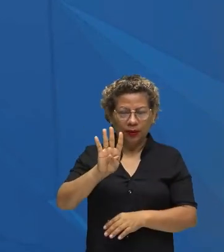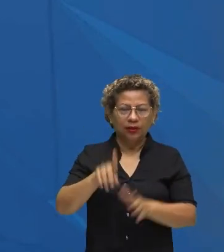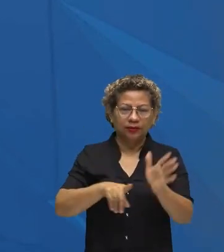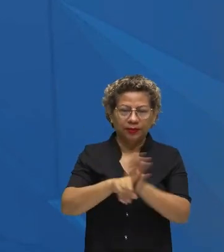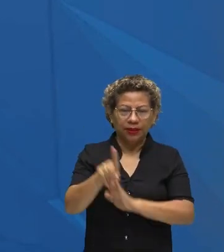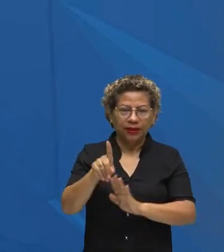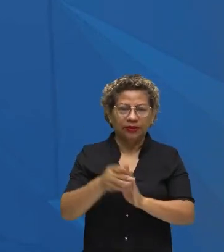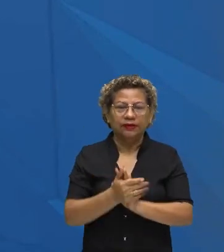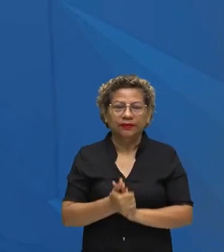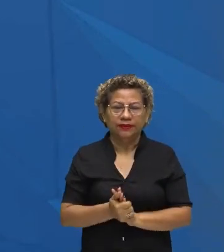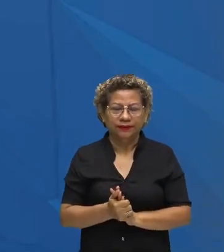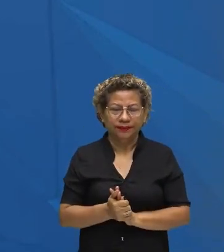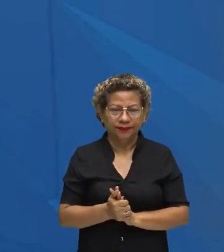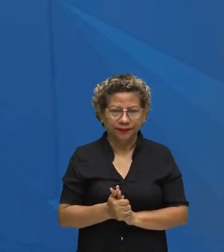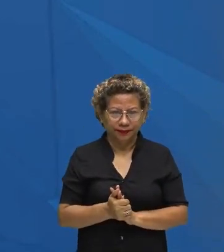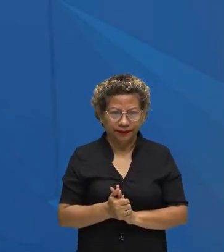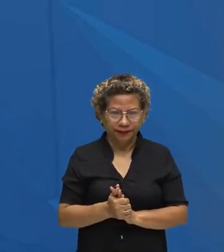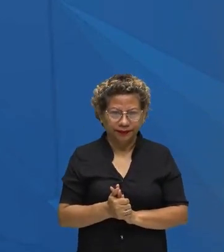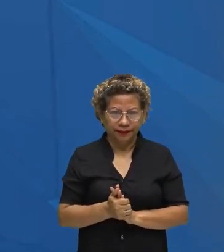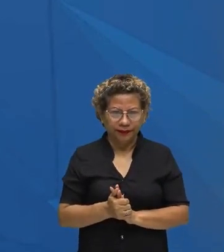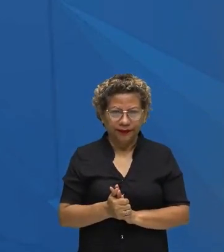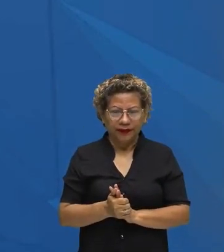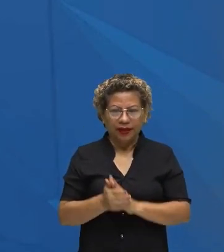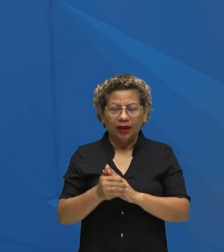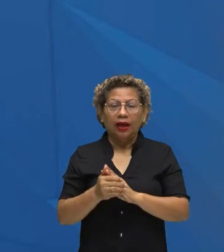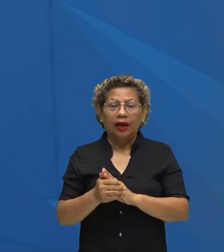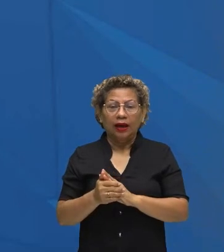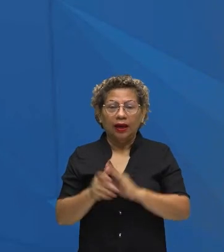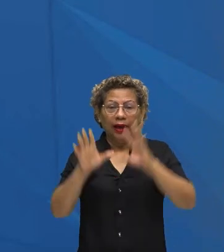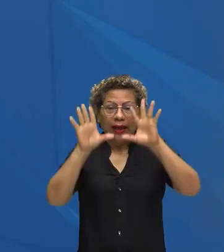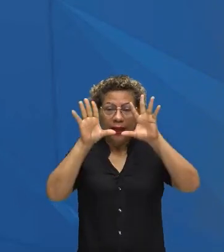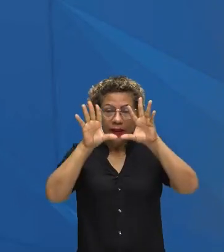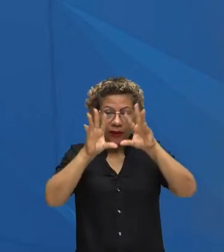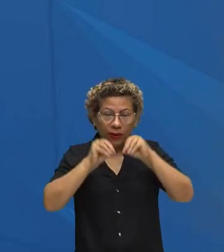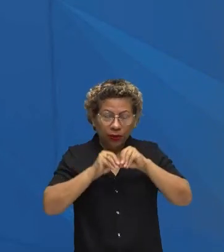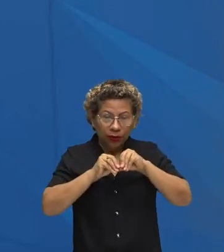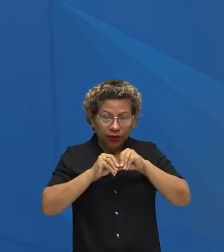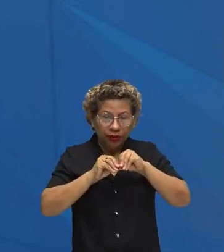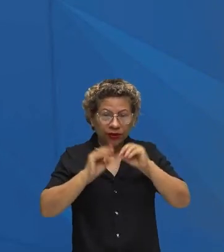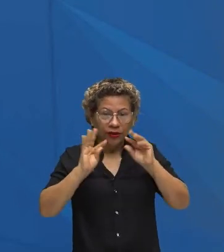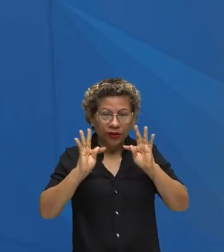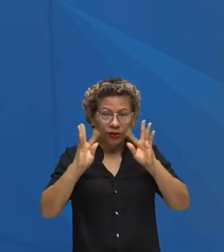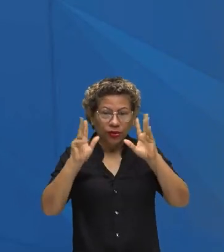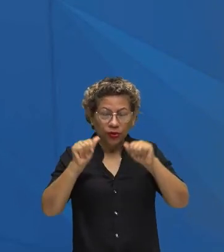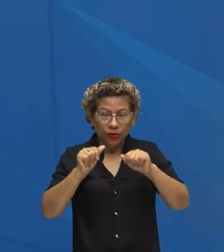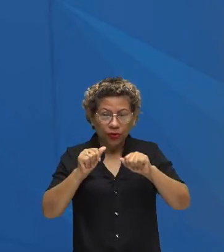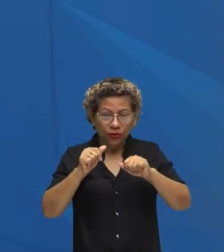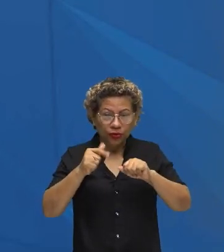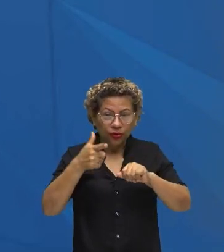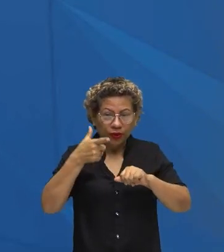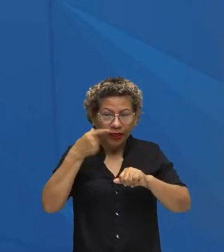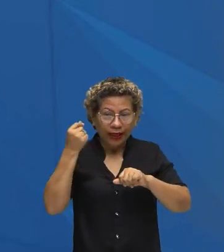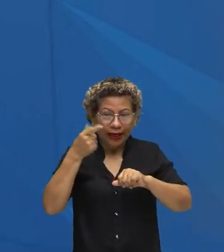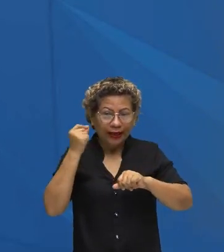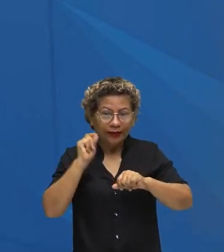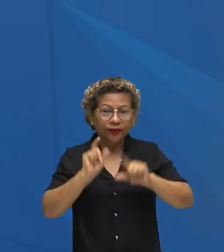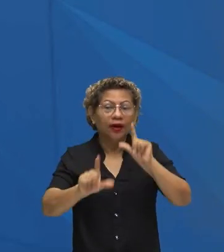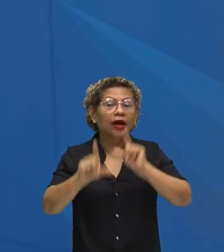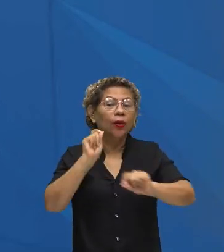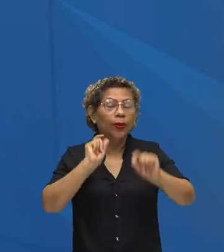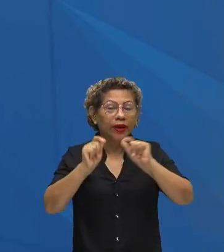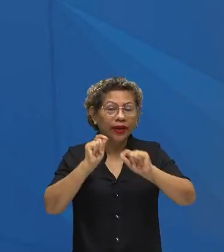tá afunilando. À noite, todos os gatos são claros, pardos